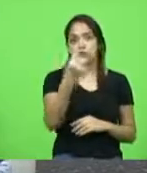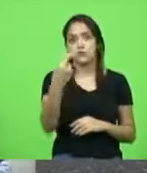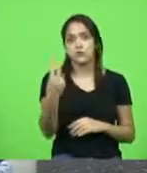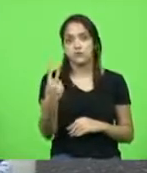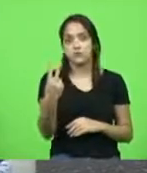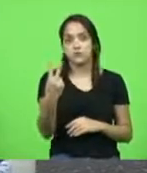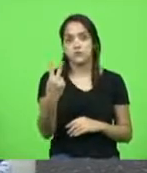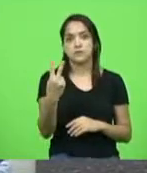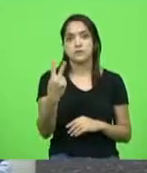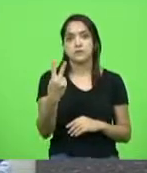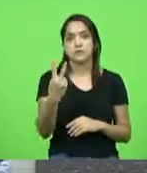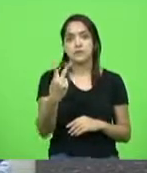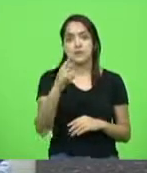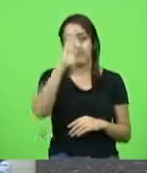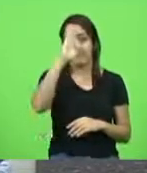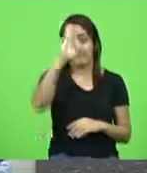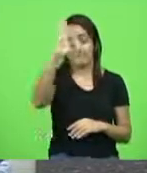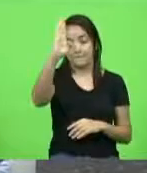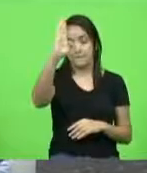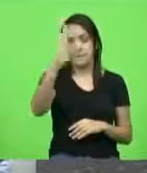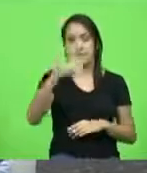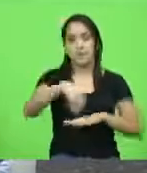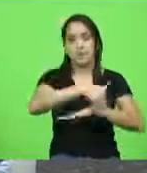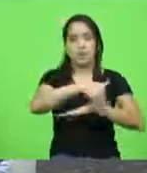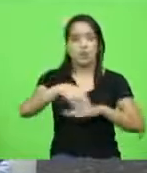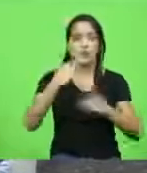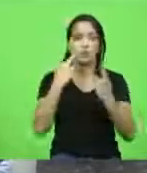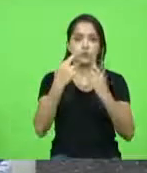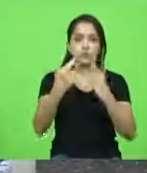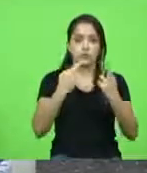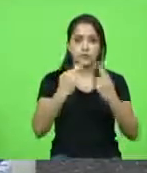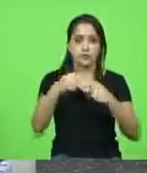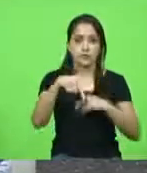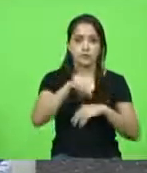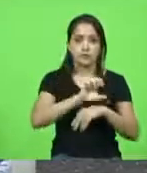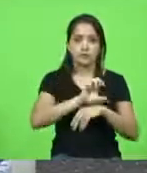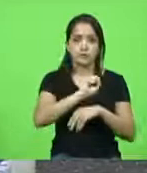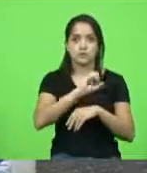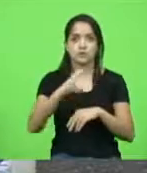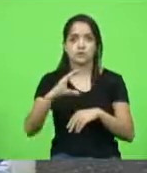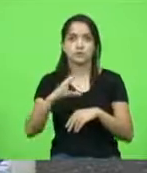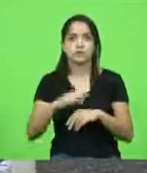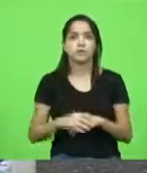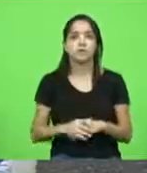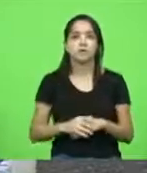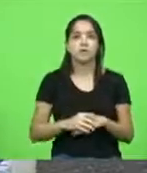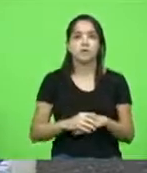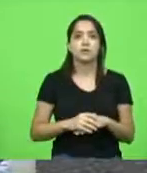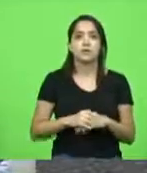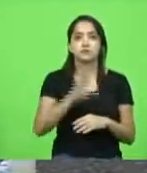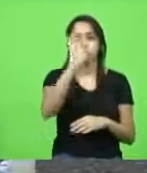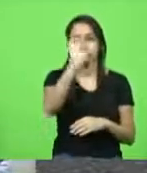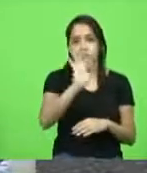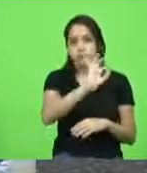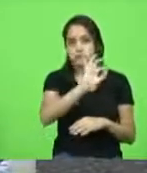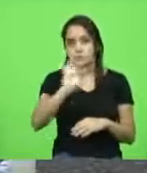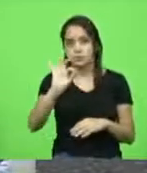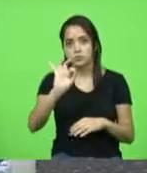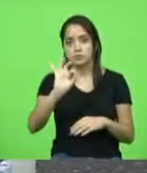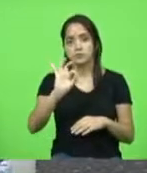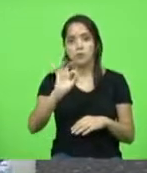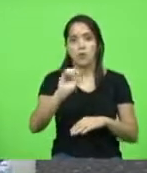que é a principal Rodovia do nosso Estado cortando de Leste a oeste do nosso